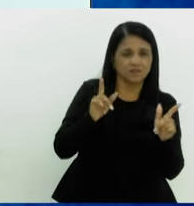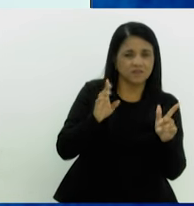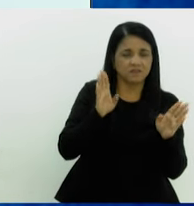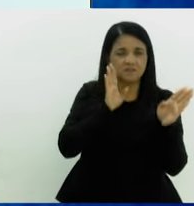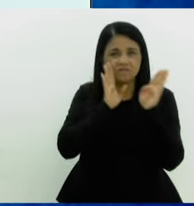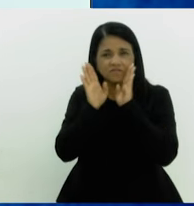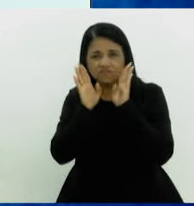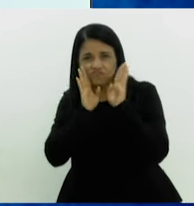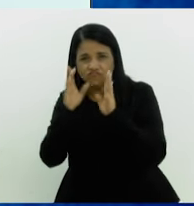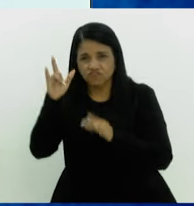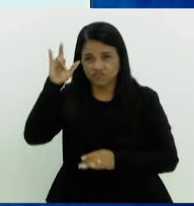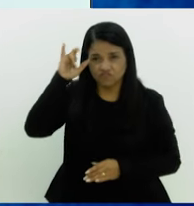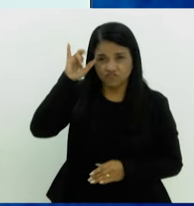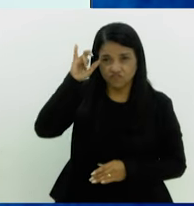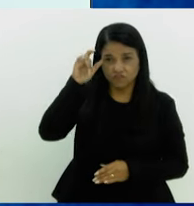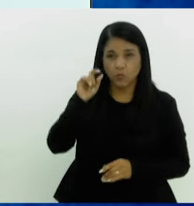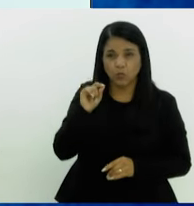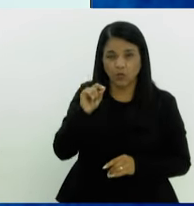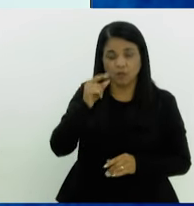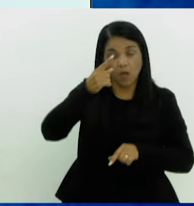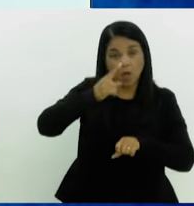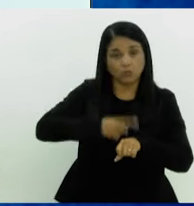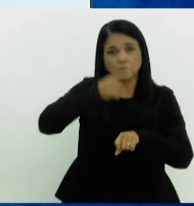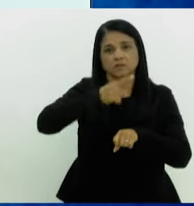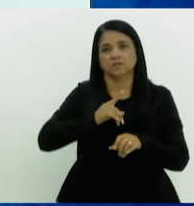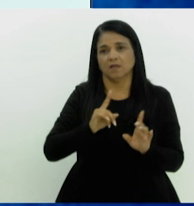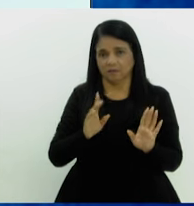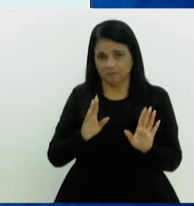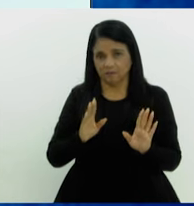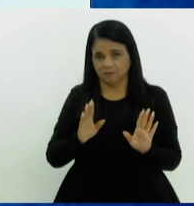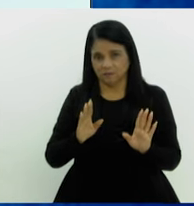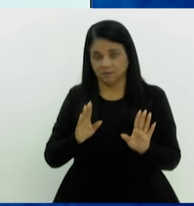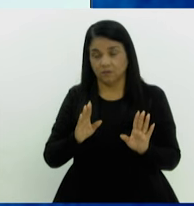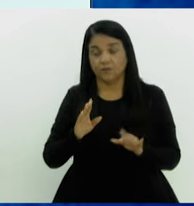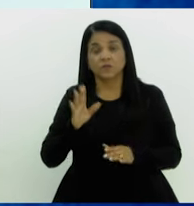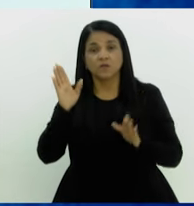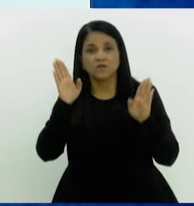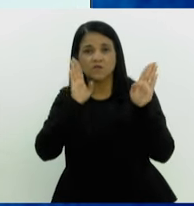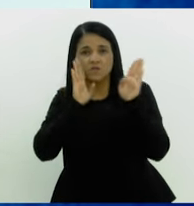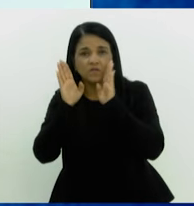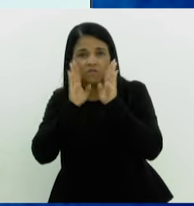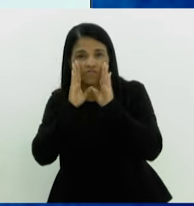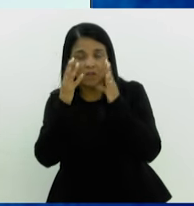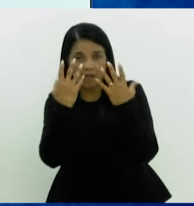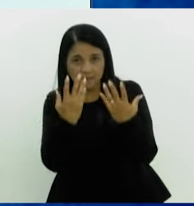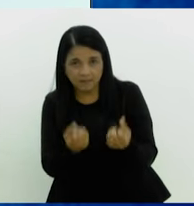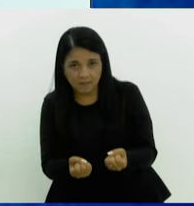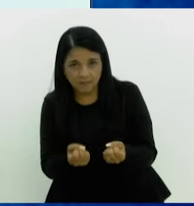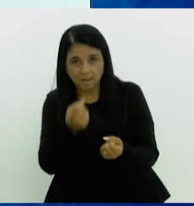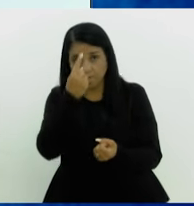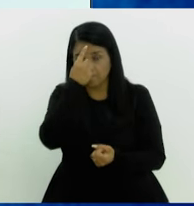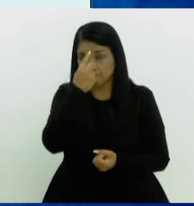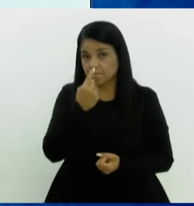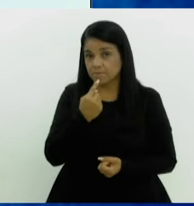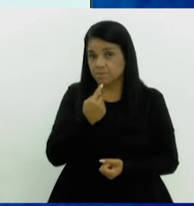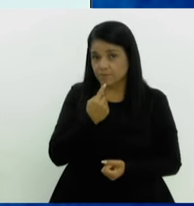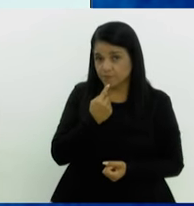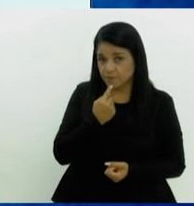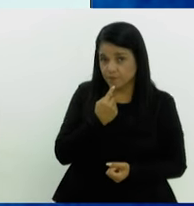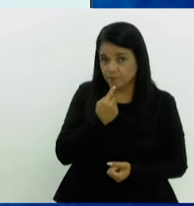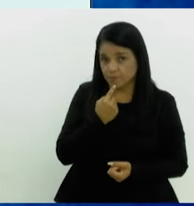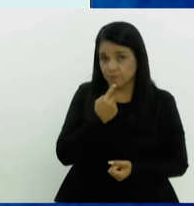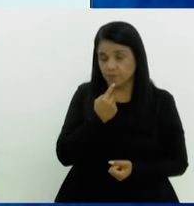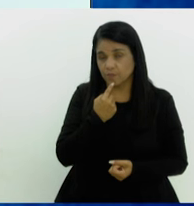Instagram é quando eu falo da autenticidade enquanto que o Facebook só permite que você crie perfis e